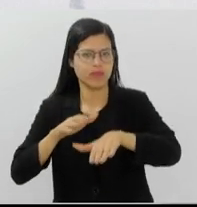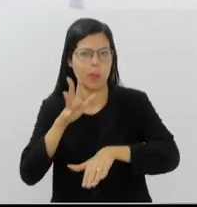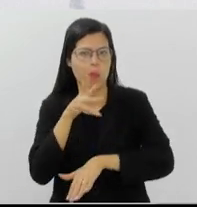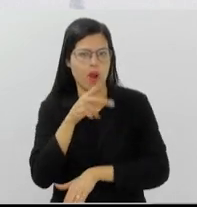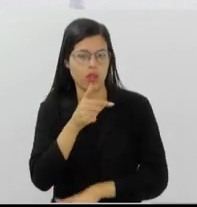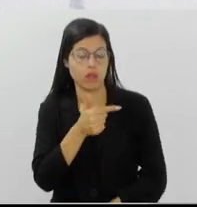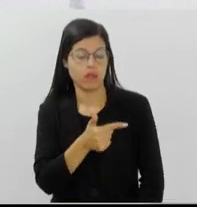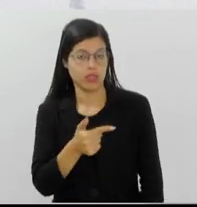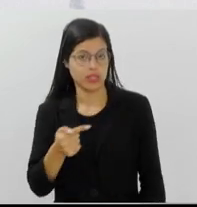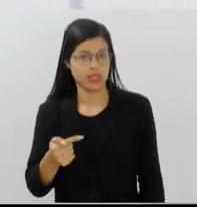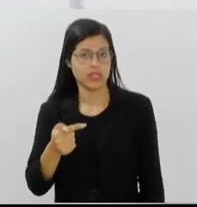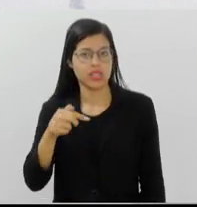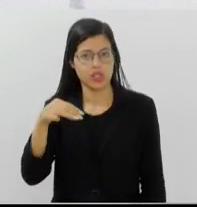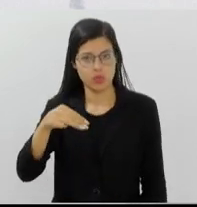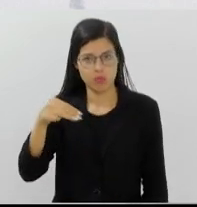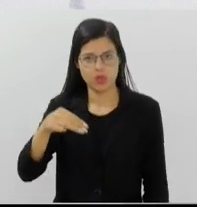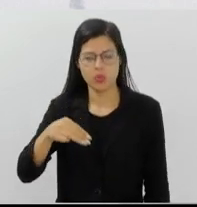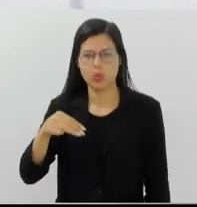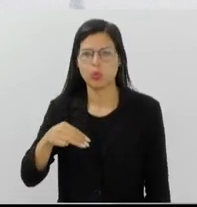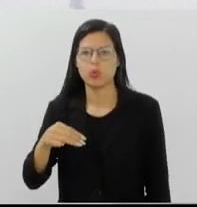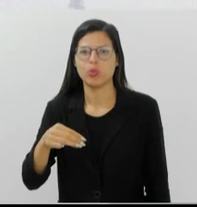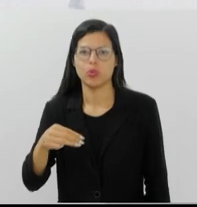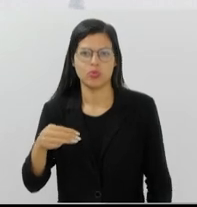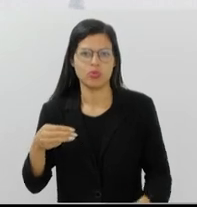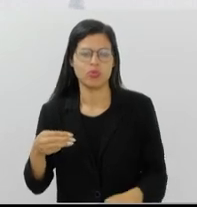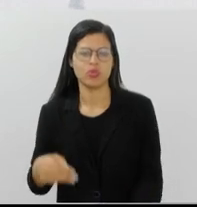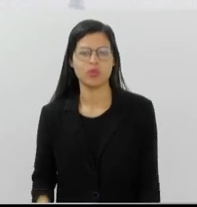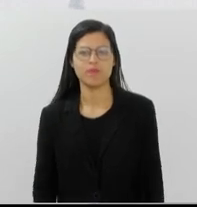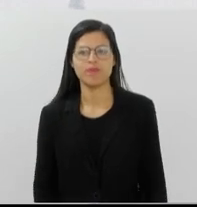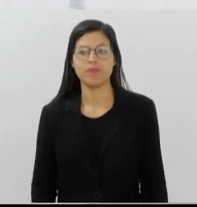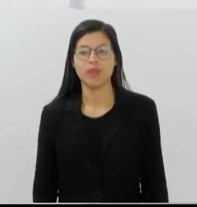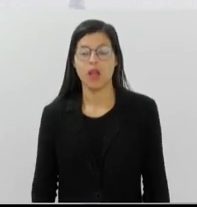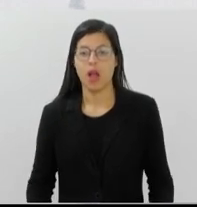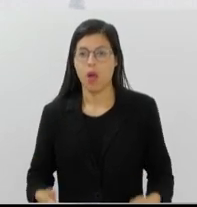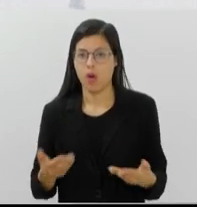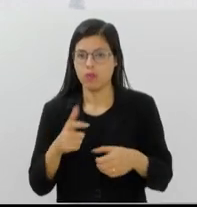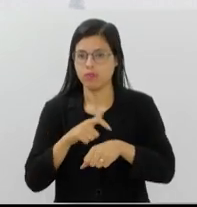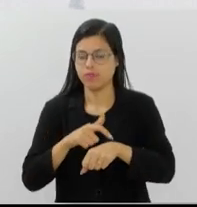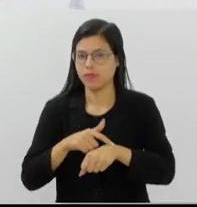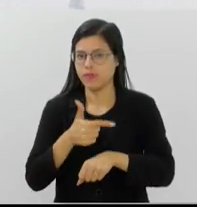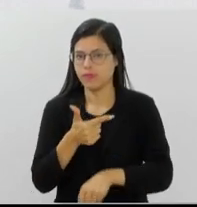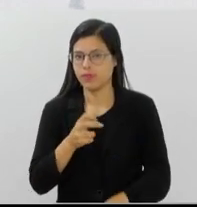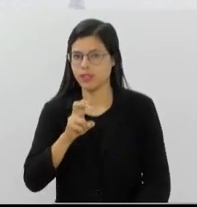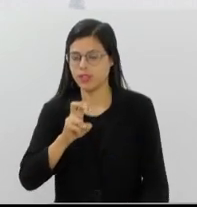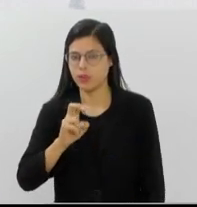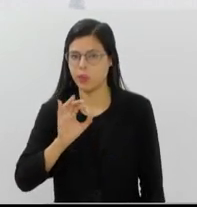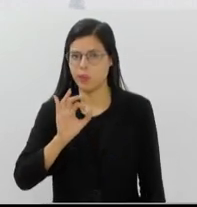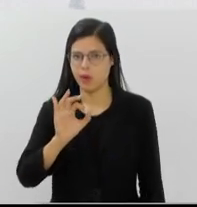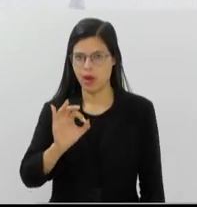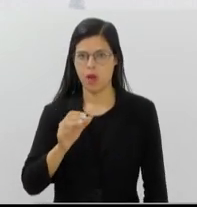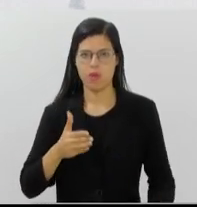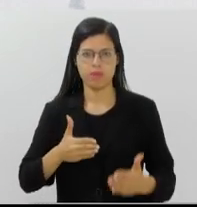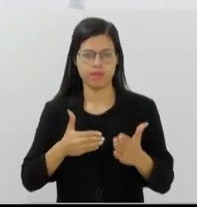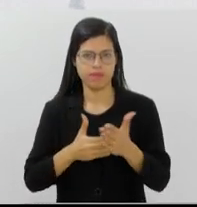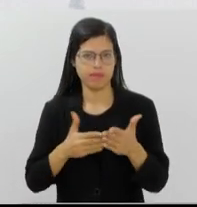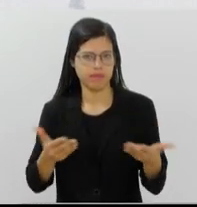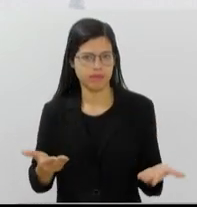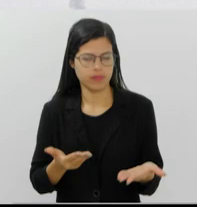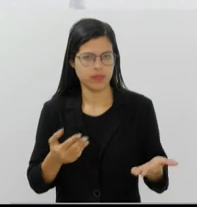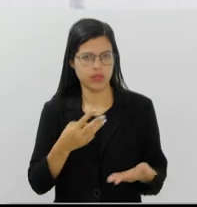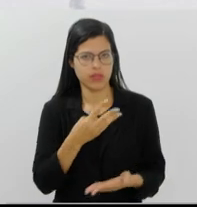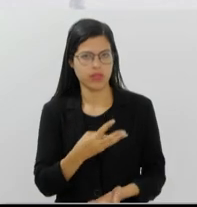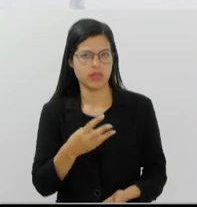27 minutos de travessia no sentido Niterói. Nesse momento faz 25 graus, a máxima prevista para hoje é de